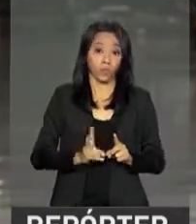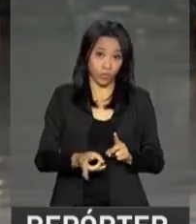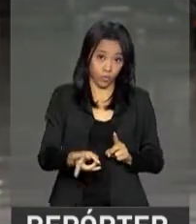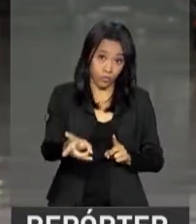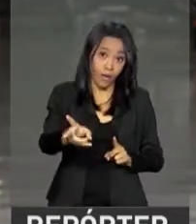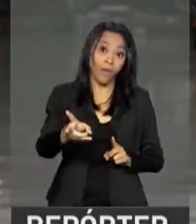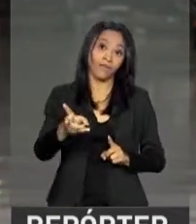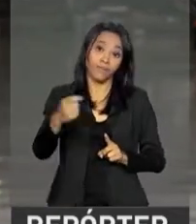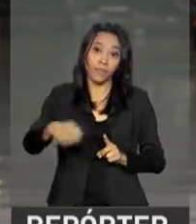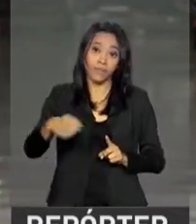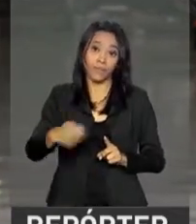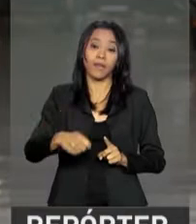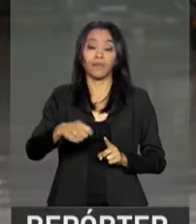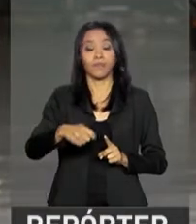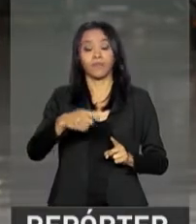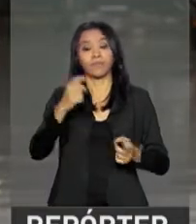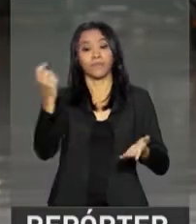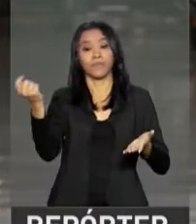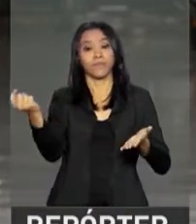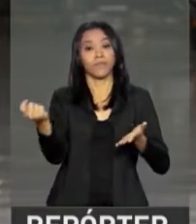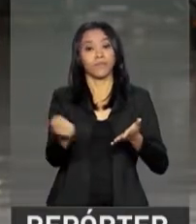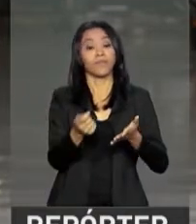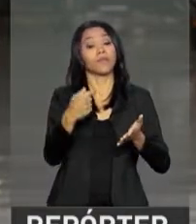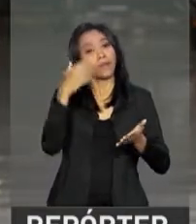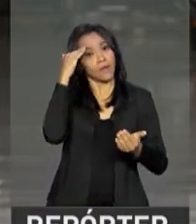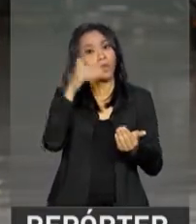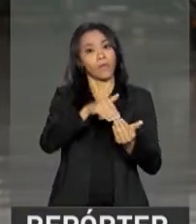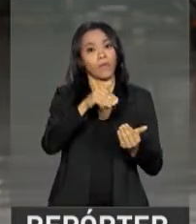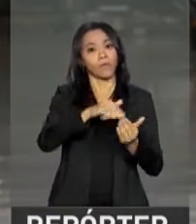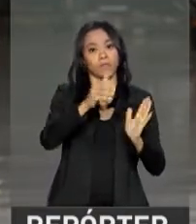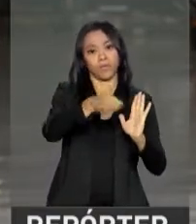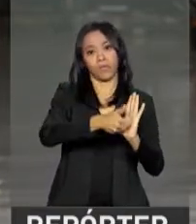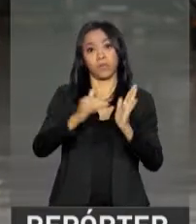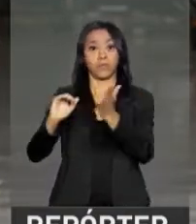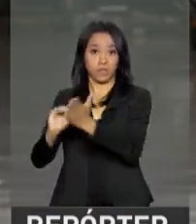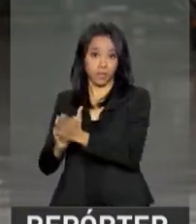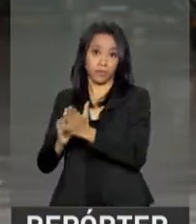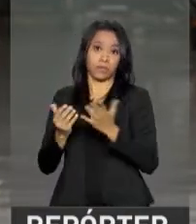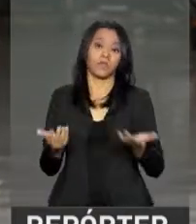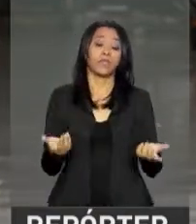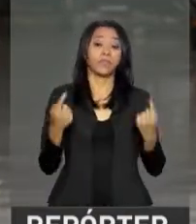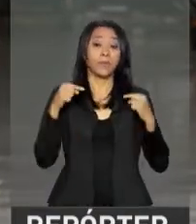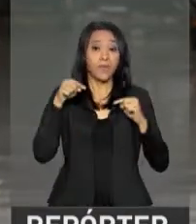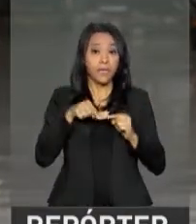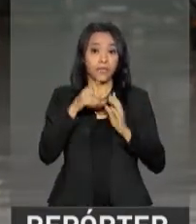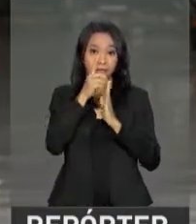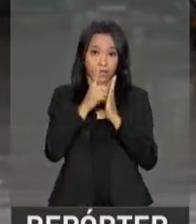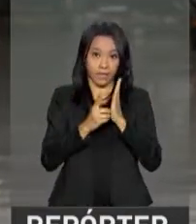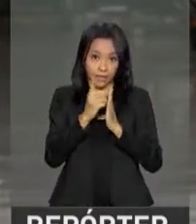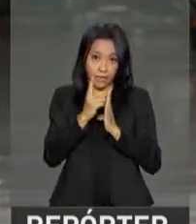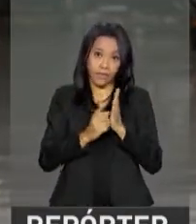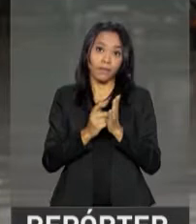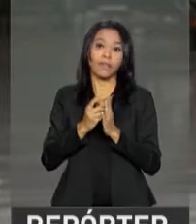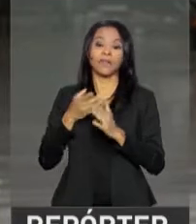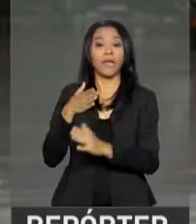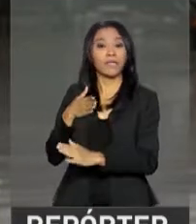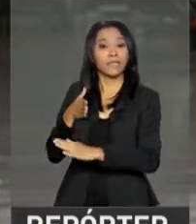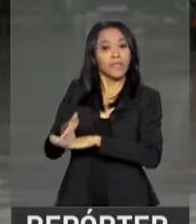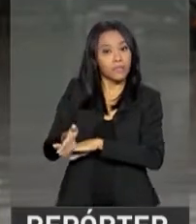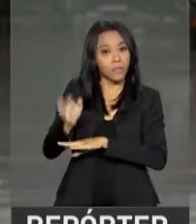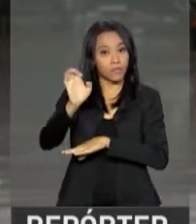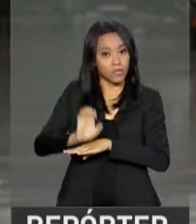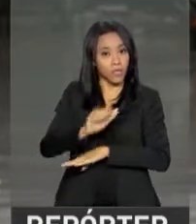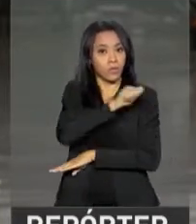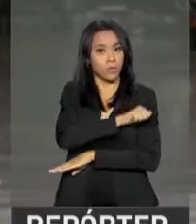precisava do aval da câmara e do senado o decreto estabelece que quem teve a intervenção vai durar